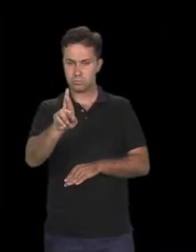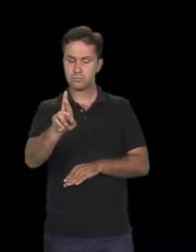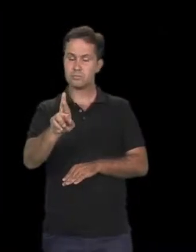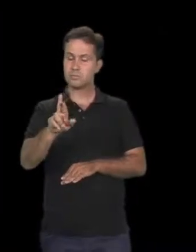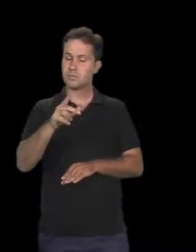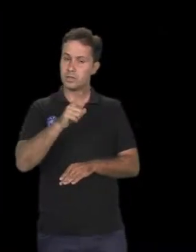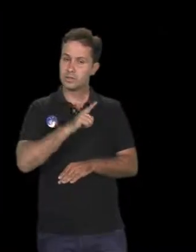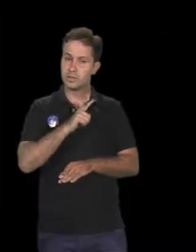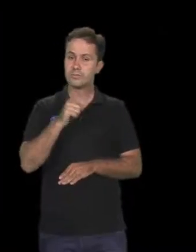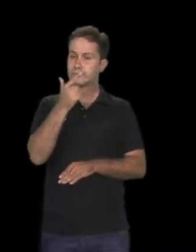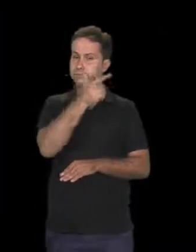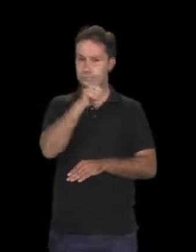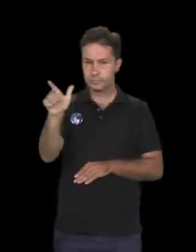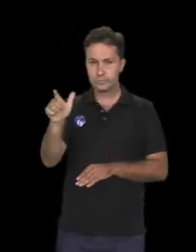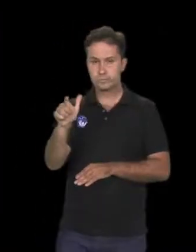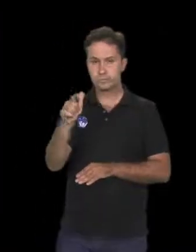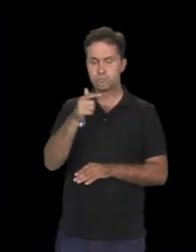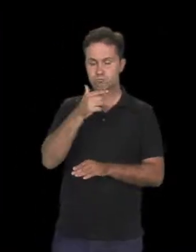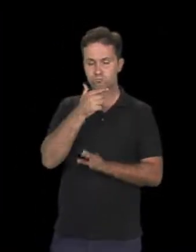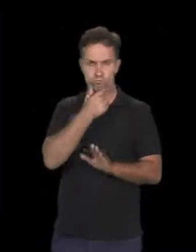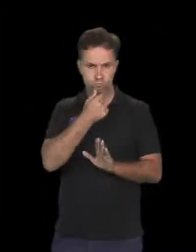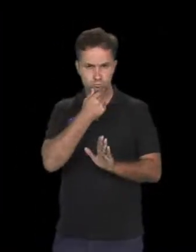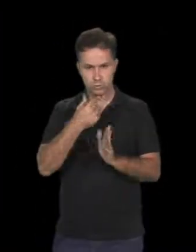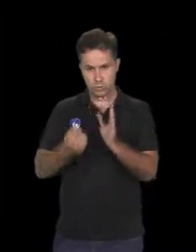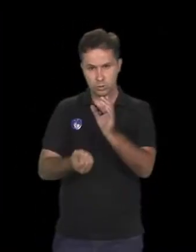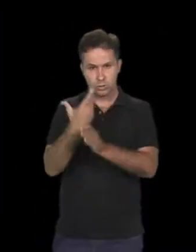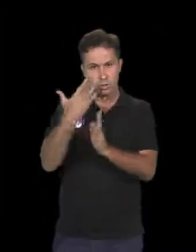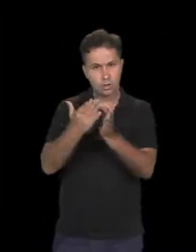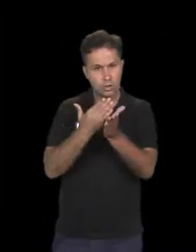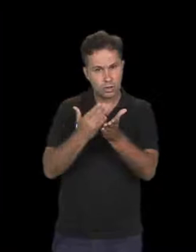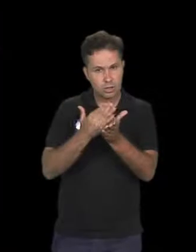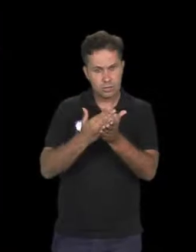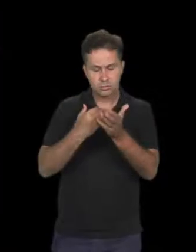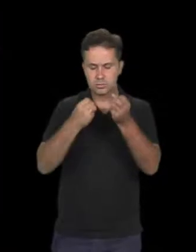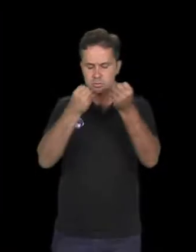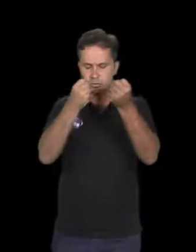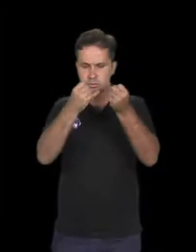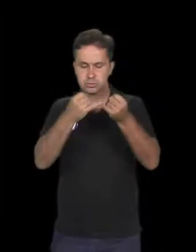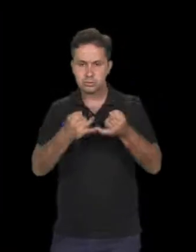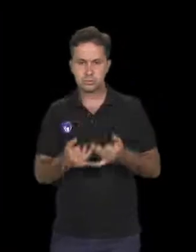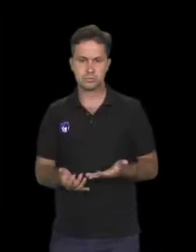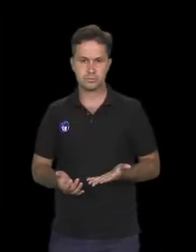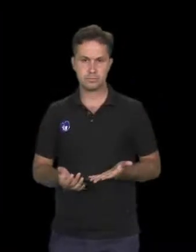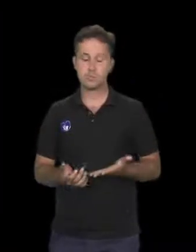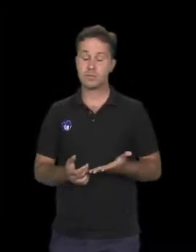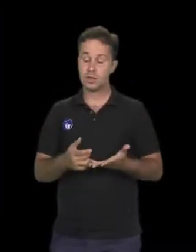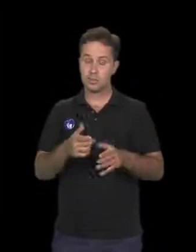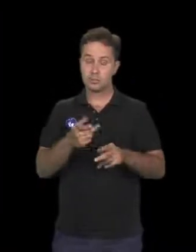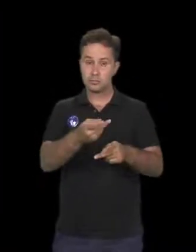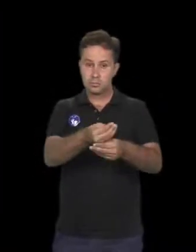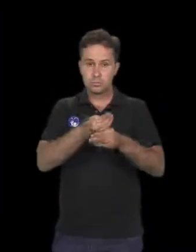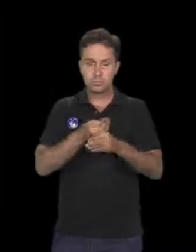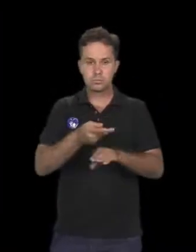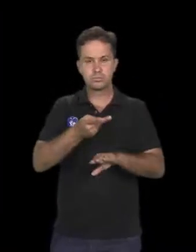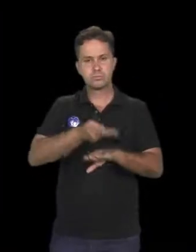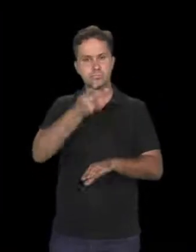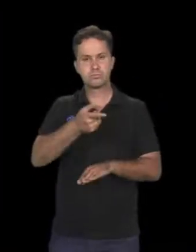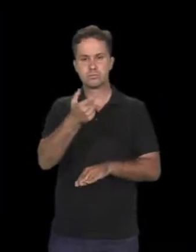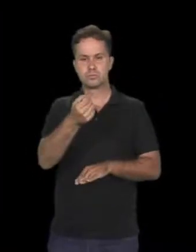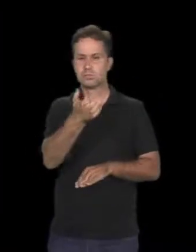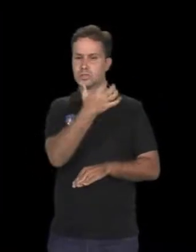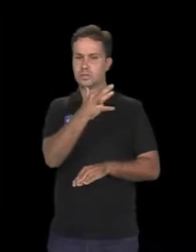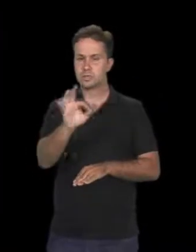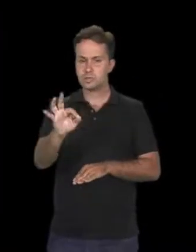e acabou ganhando, se não me engano, em 2010, o prêmio ESSO na modalidade jornalismo